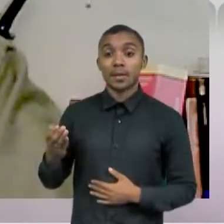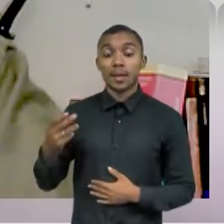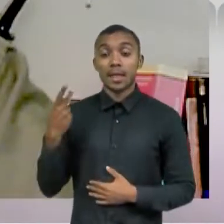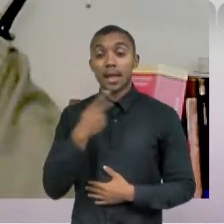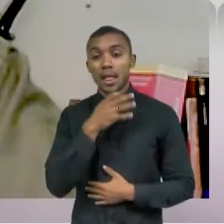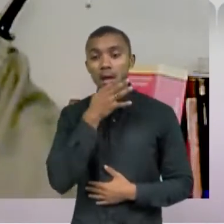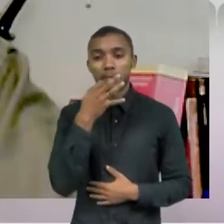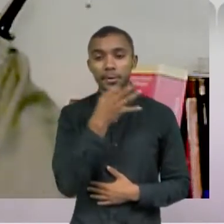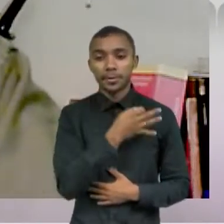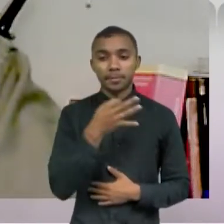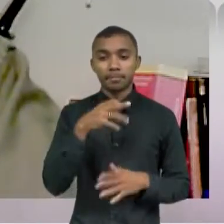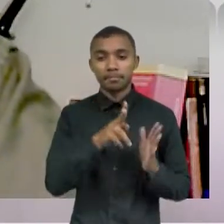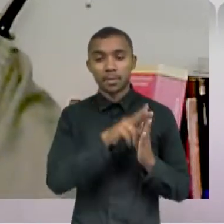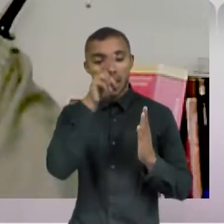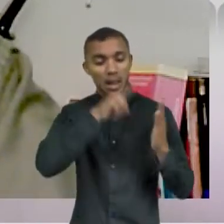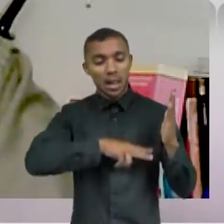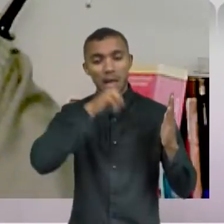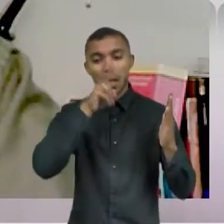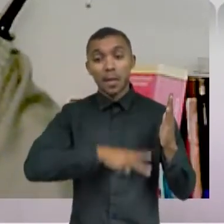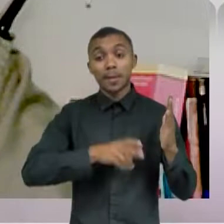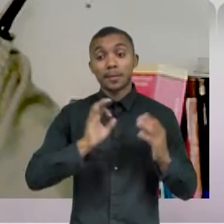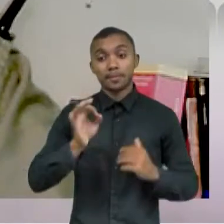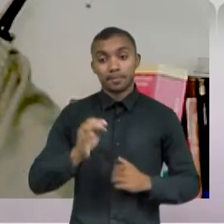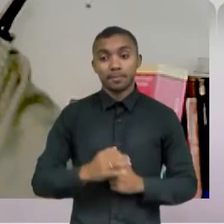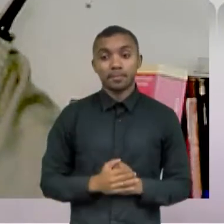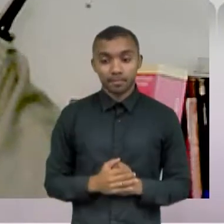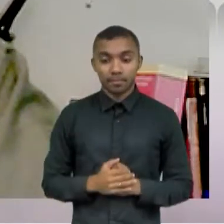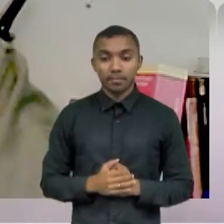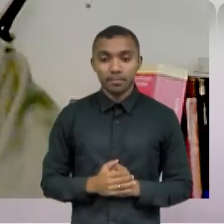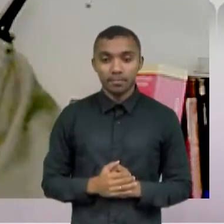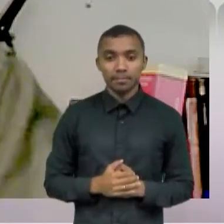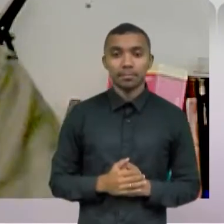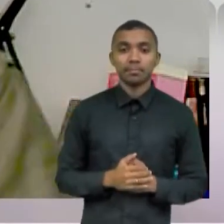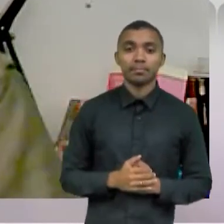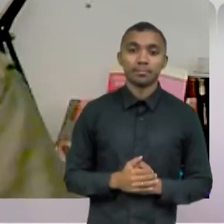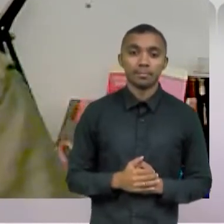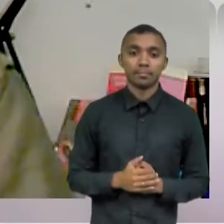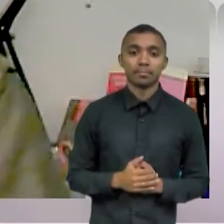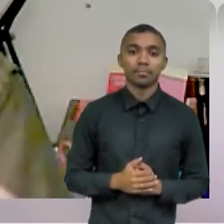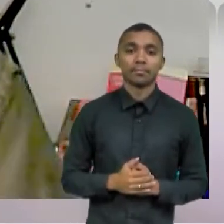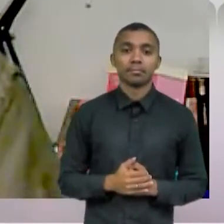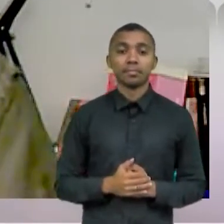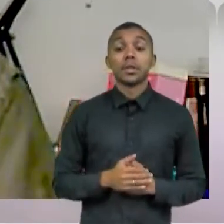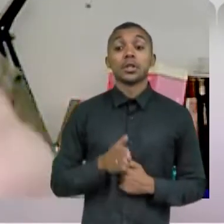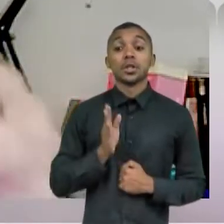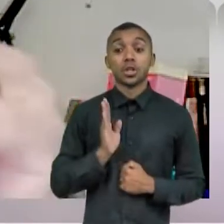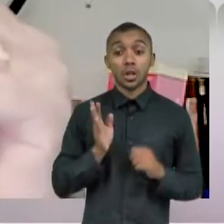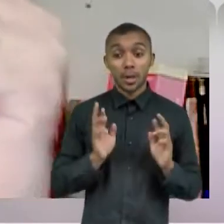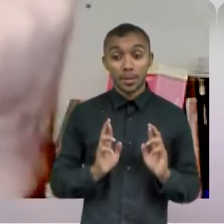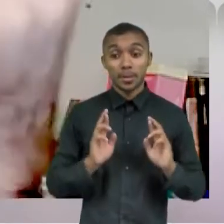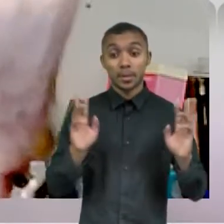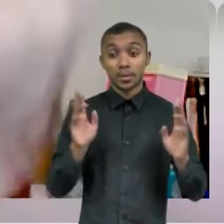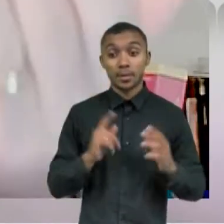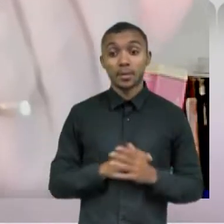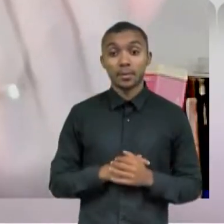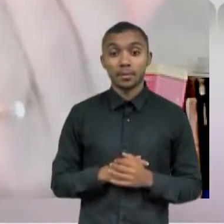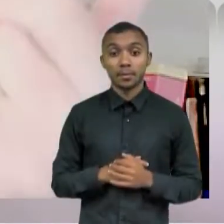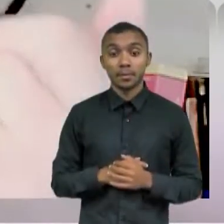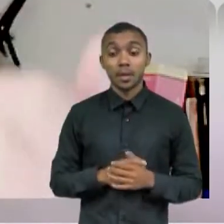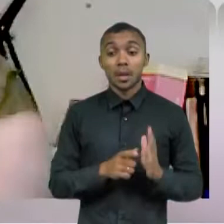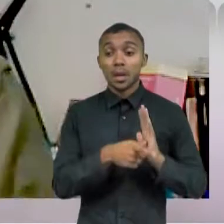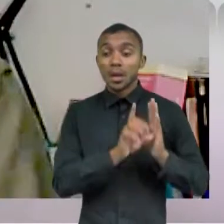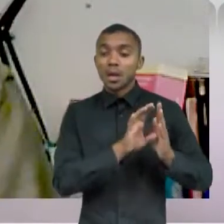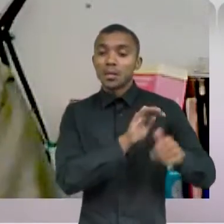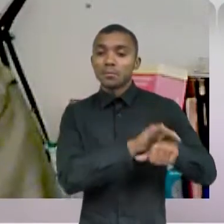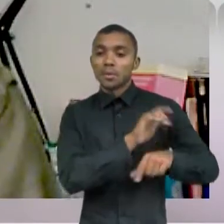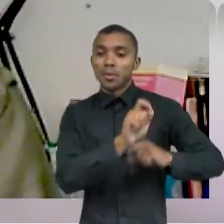de visão, de leitura de cenários, que fazia toda a diferença. Ou seja, ele até se